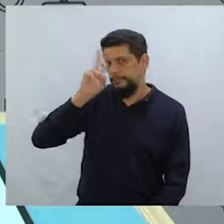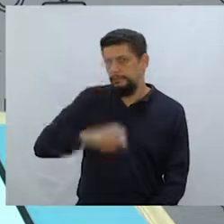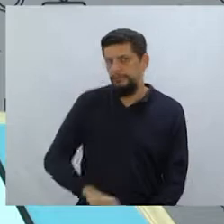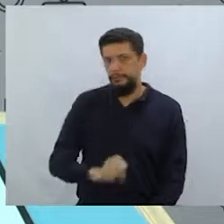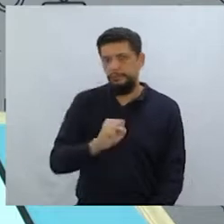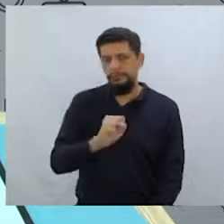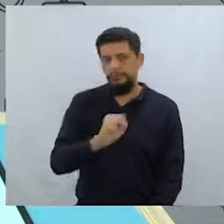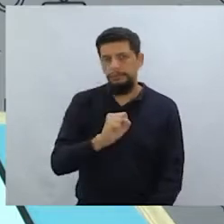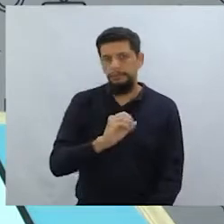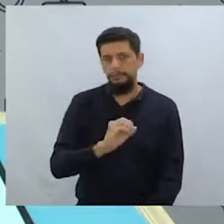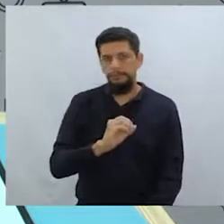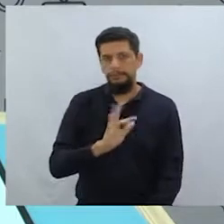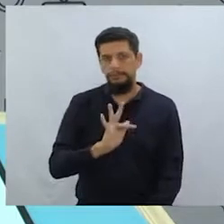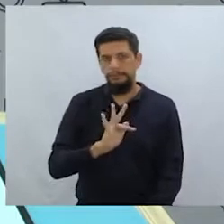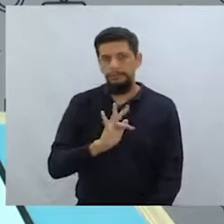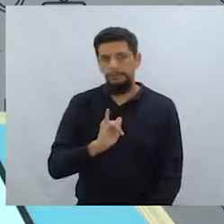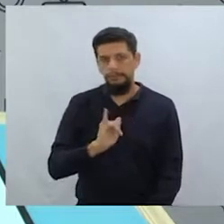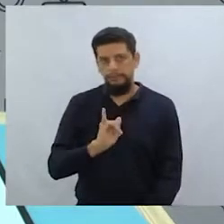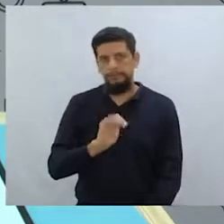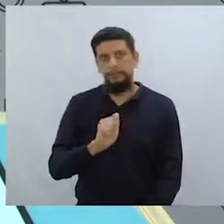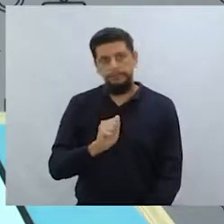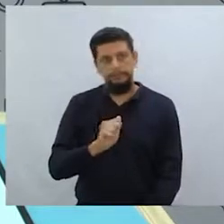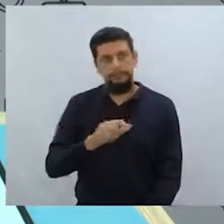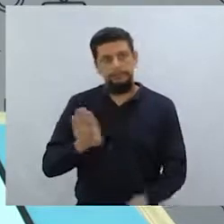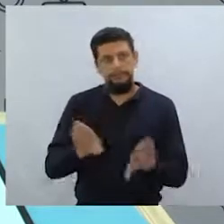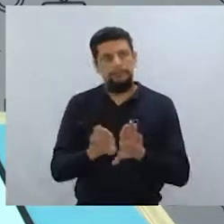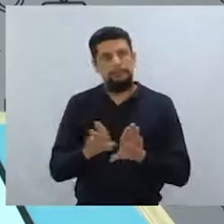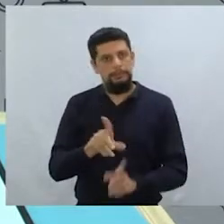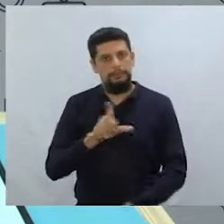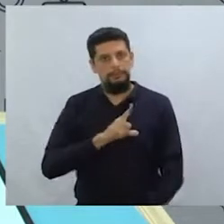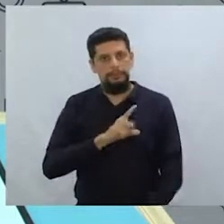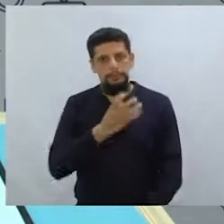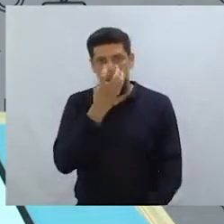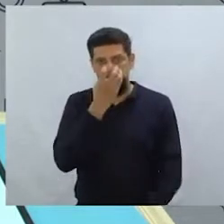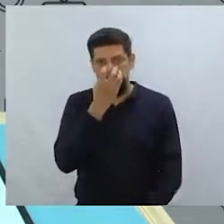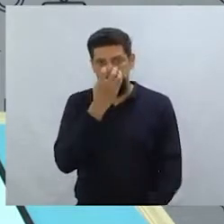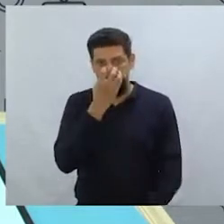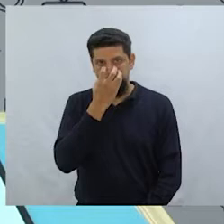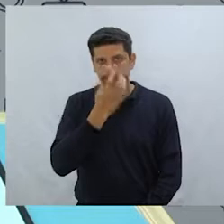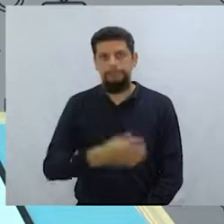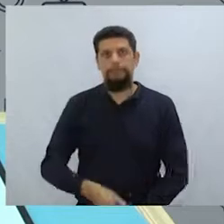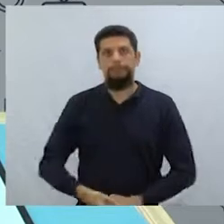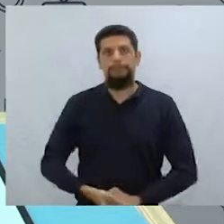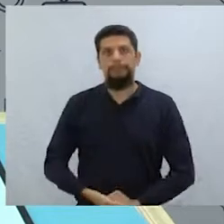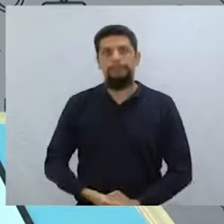lembram? A Sofia. A Sofia também tem um cachorro.